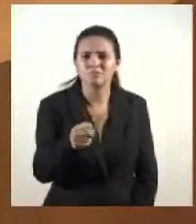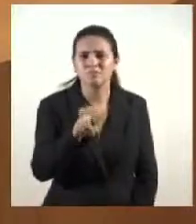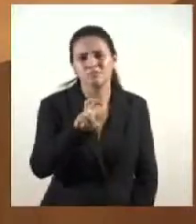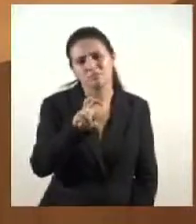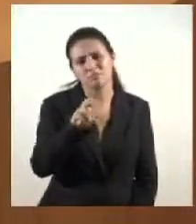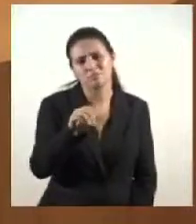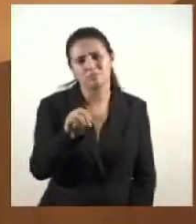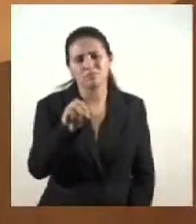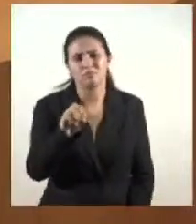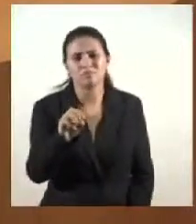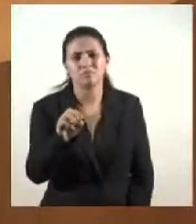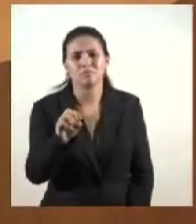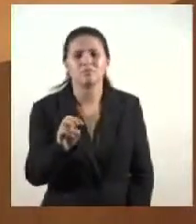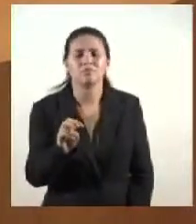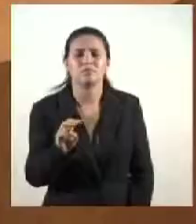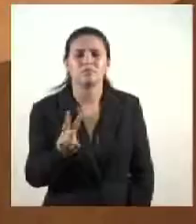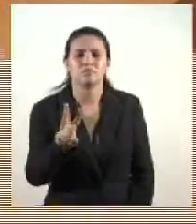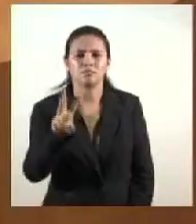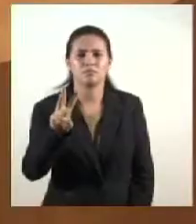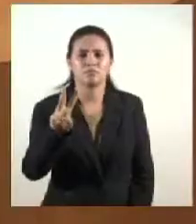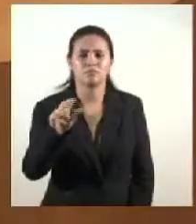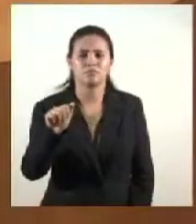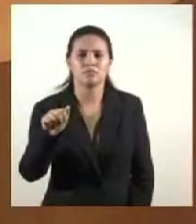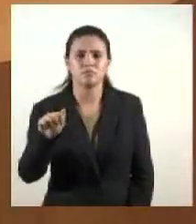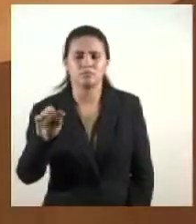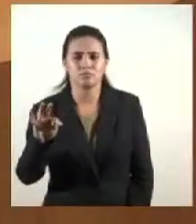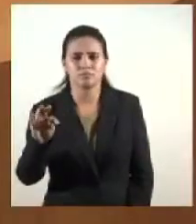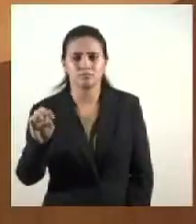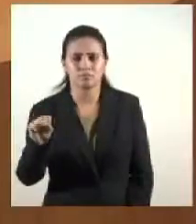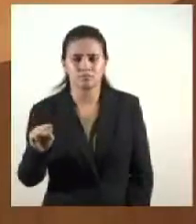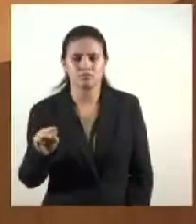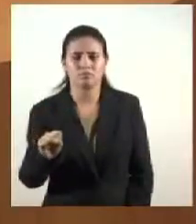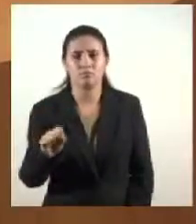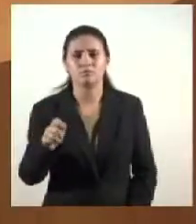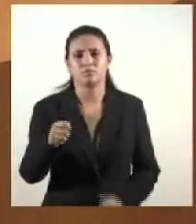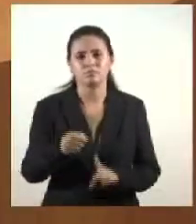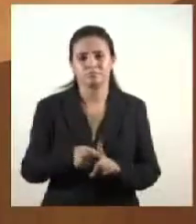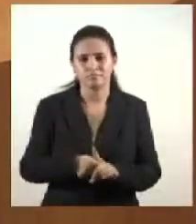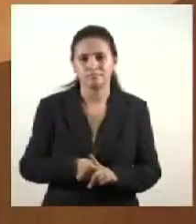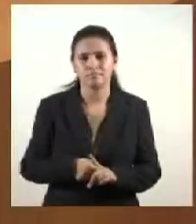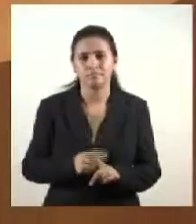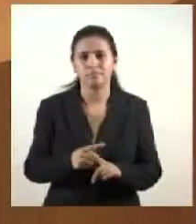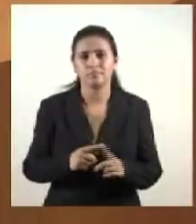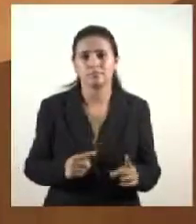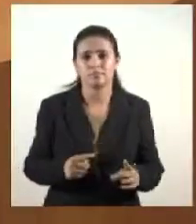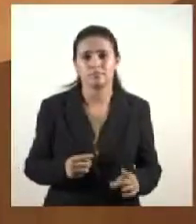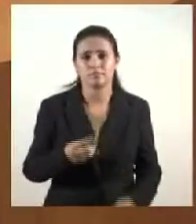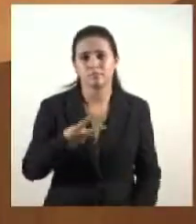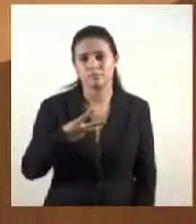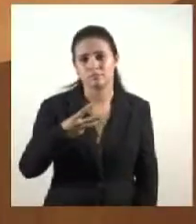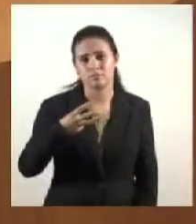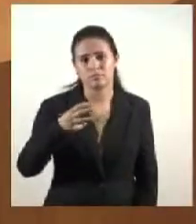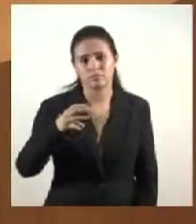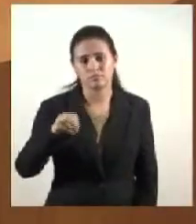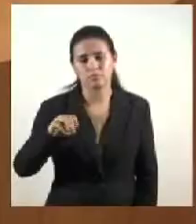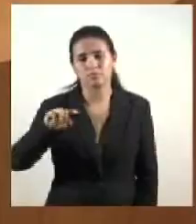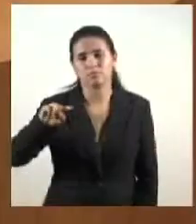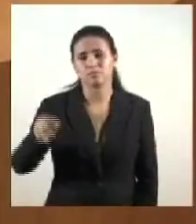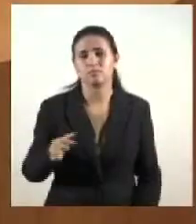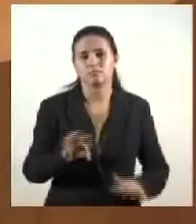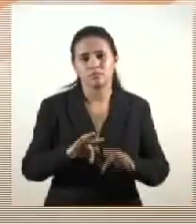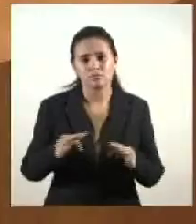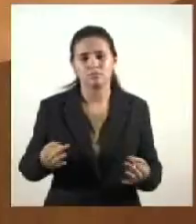Algo irrisório, 50 quilowatts mês. Mas, por incrível que pareça, tinham 30 mil pessoas sendo, 30 mil